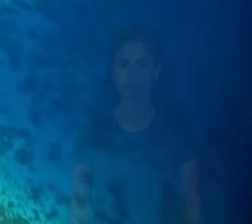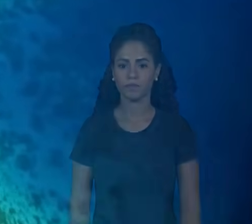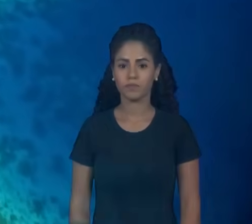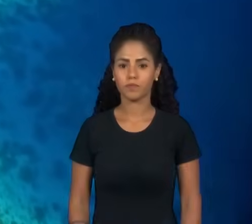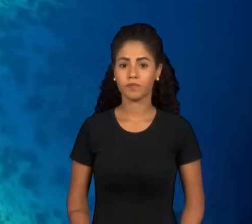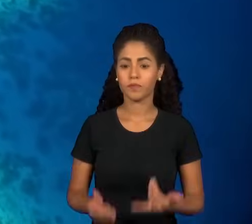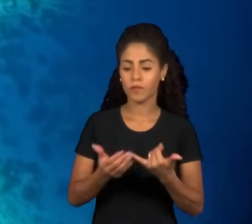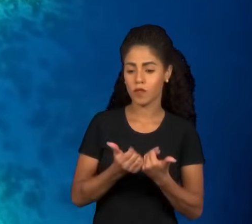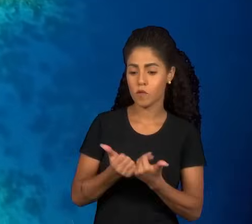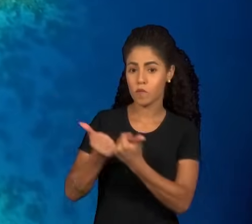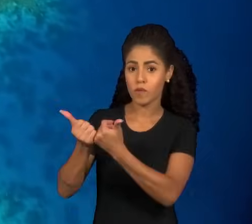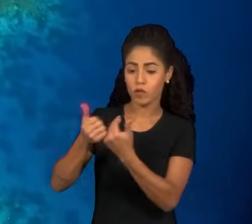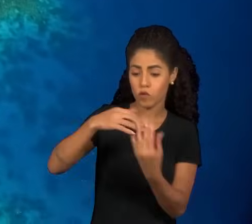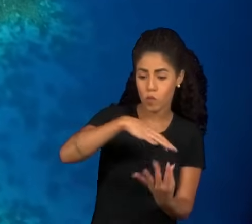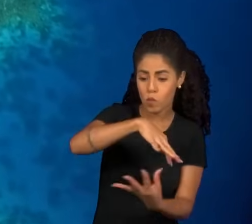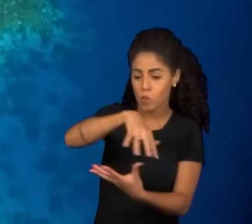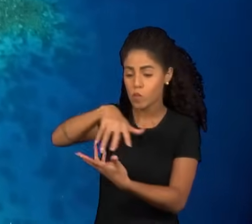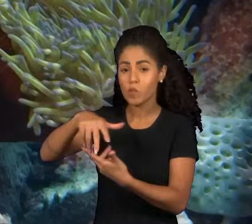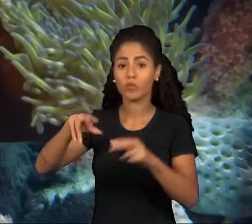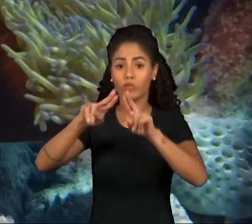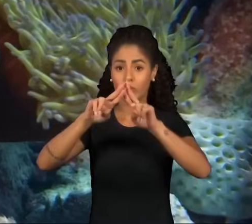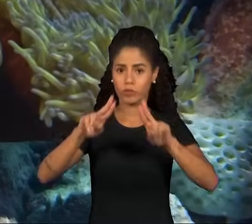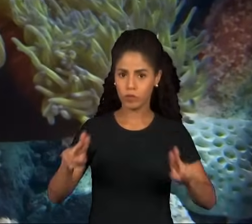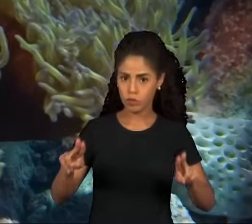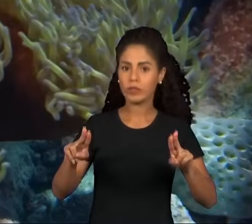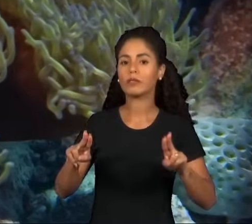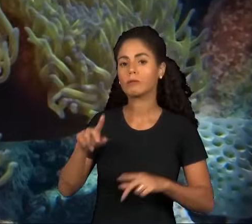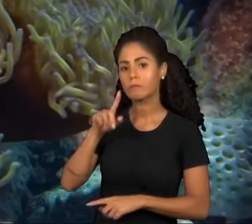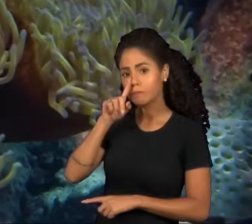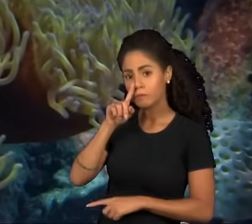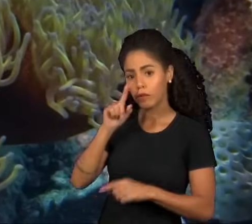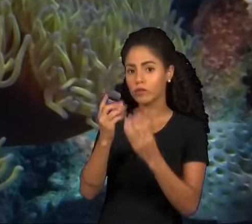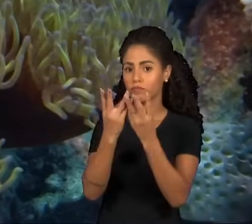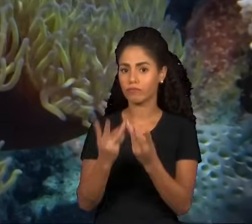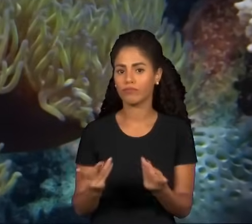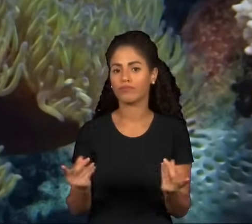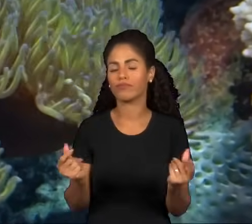patrimônio mundial da Unesco em perigo.